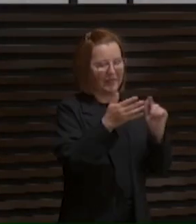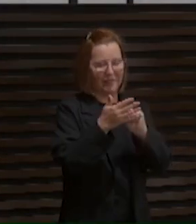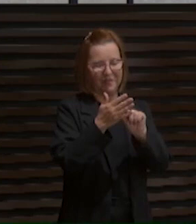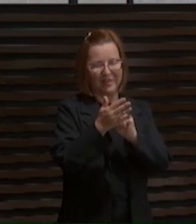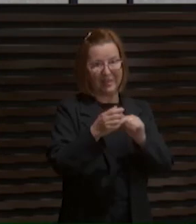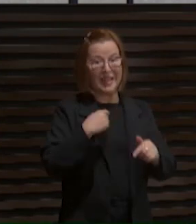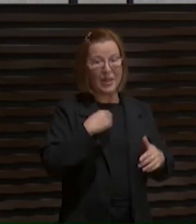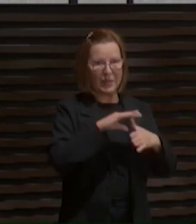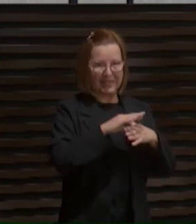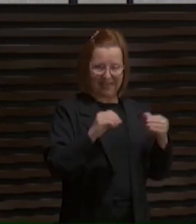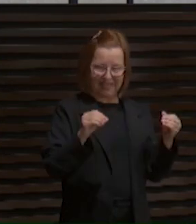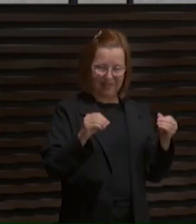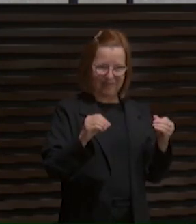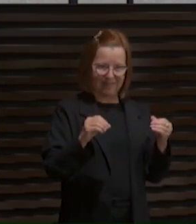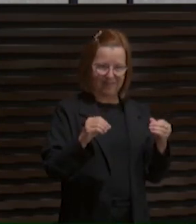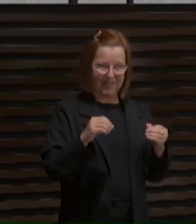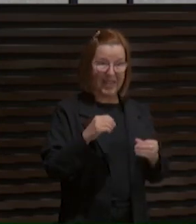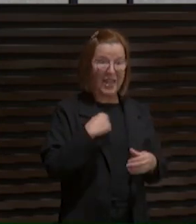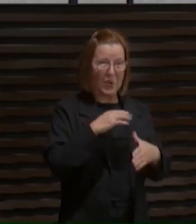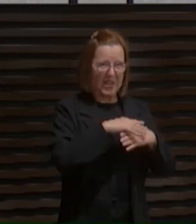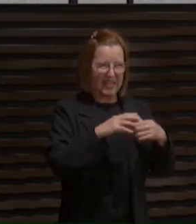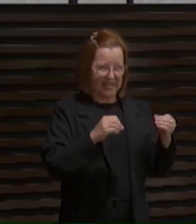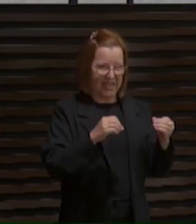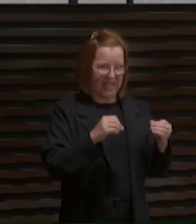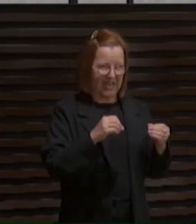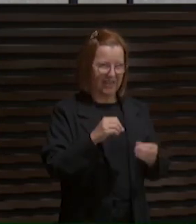Eu fui sarado para ser liberto do pecado.